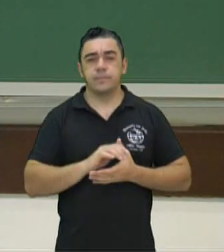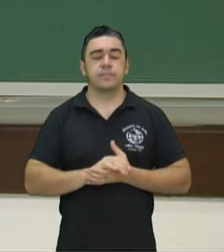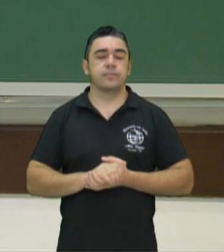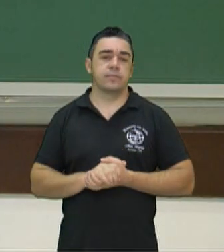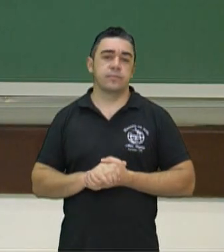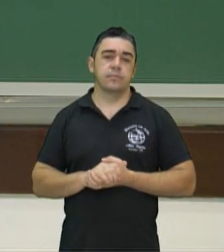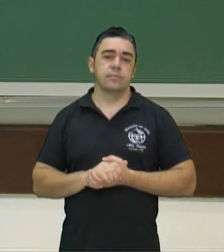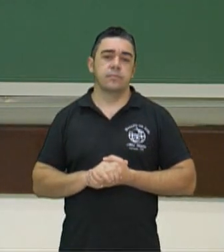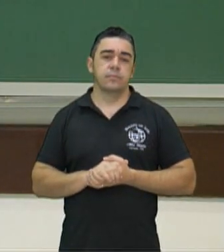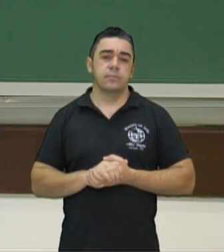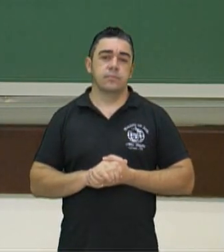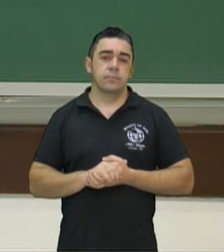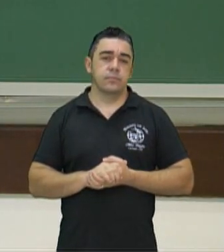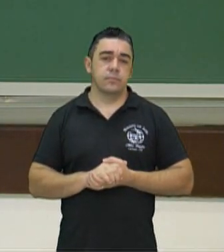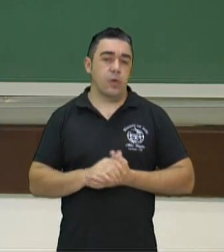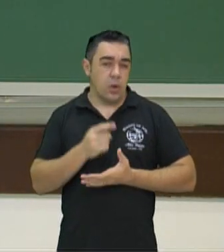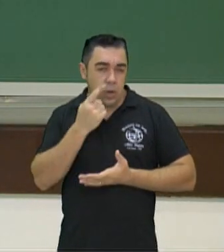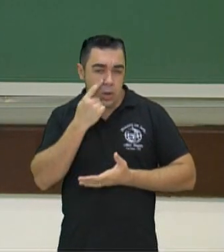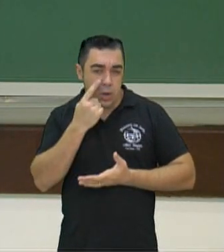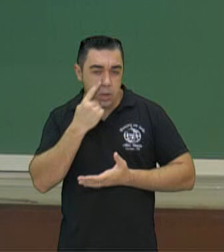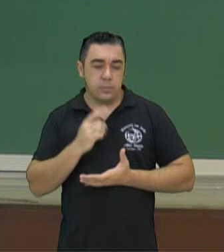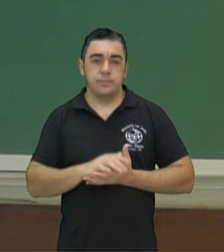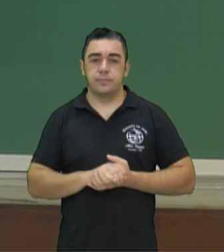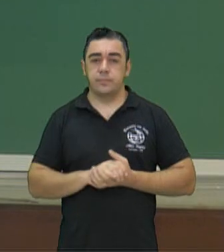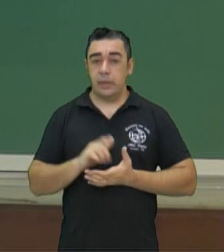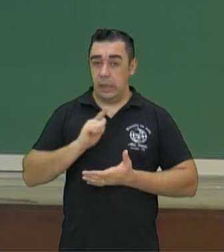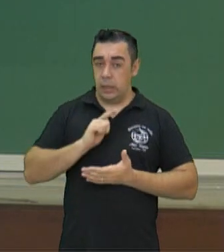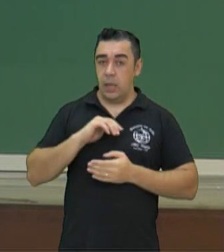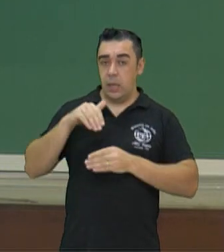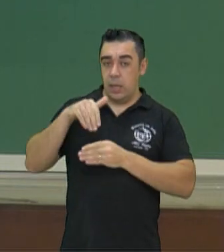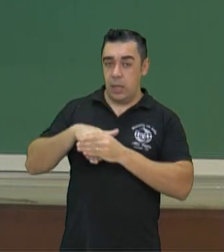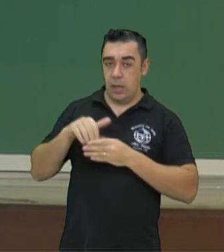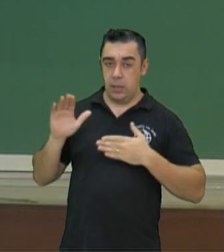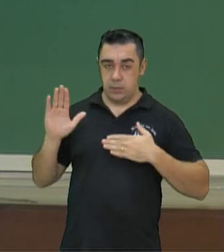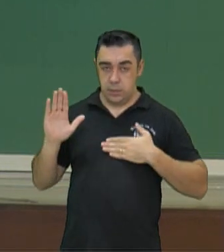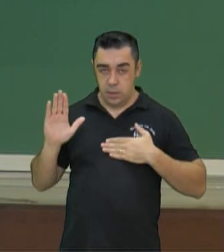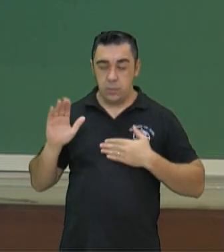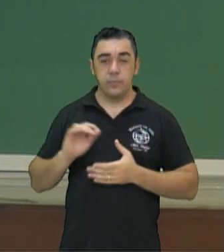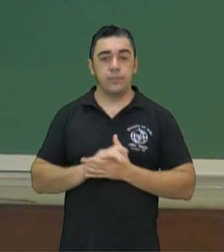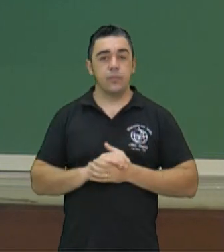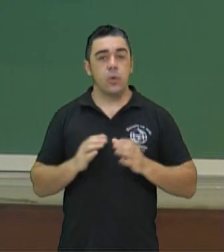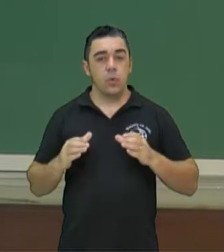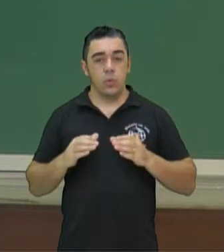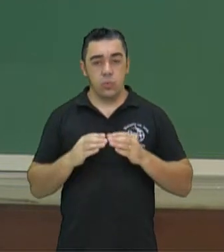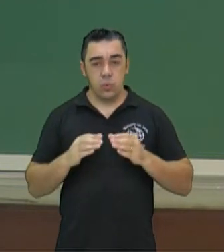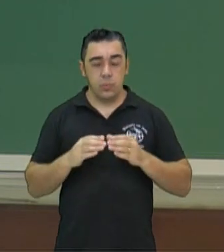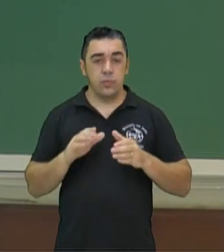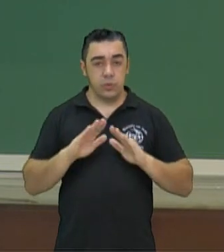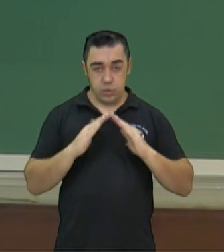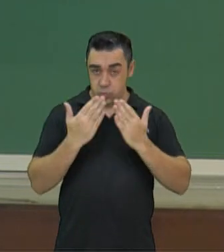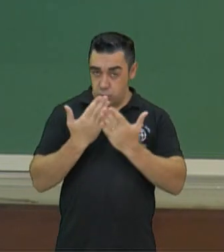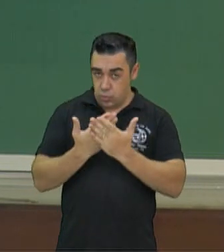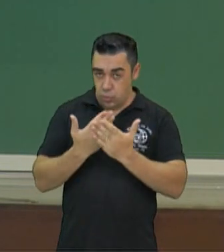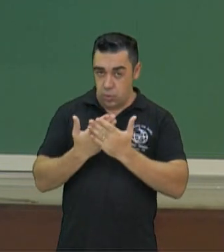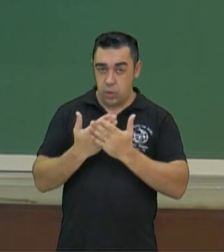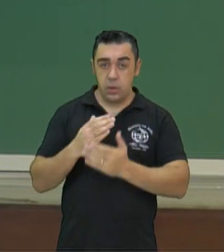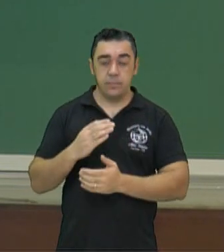exemplo? Vamos lá. Em época de eleição para o Grêmio Estudantil do colégio,